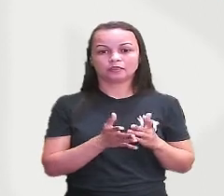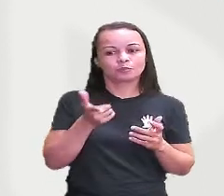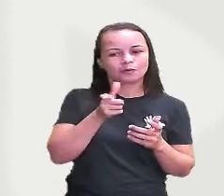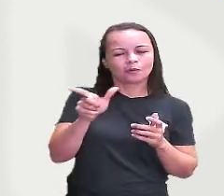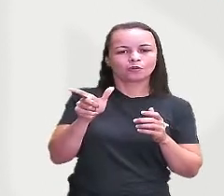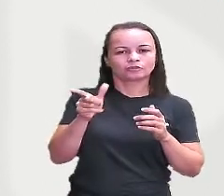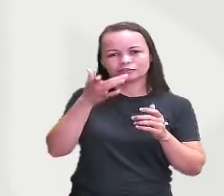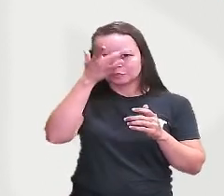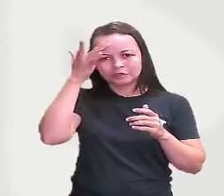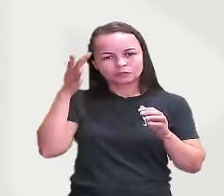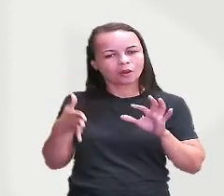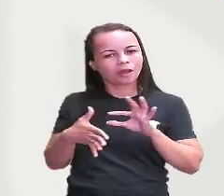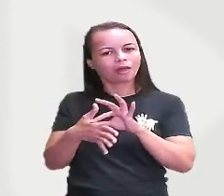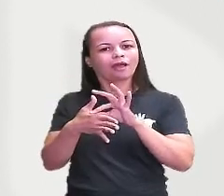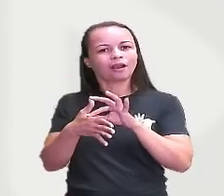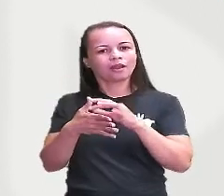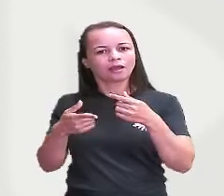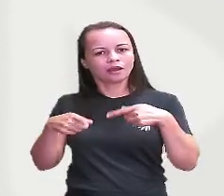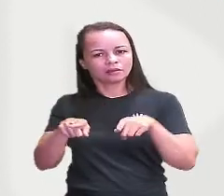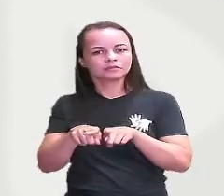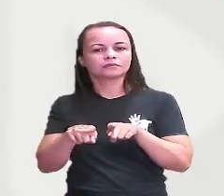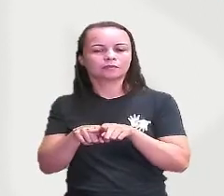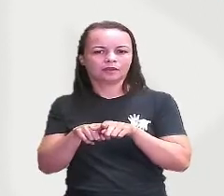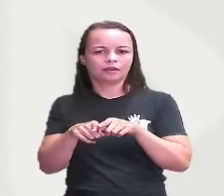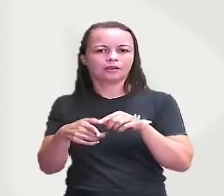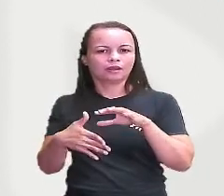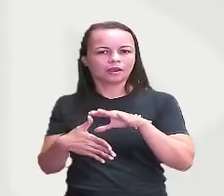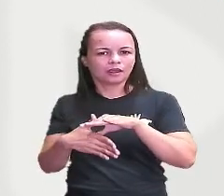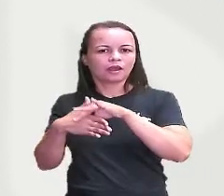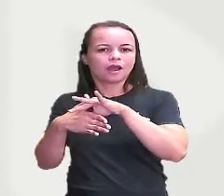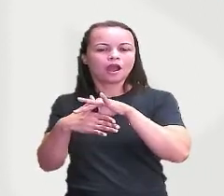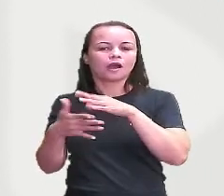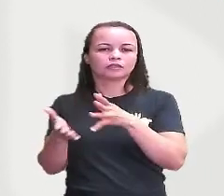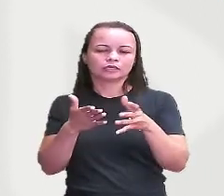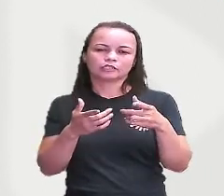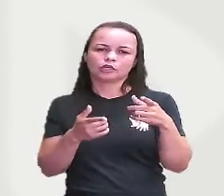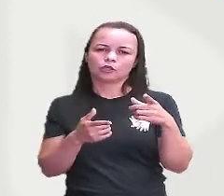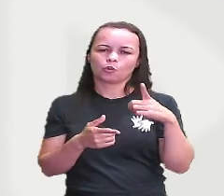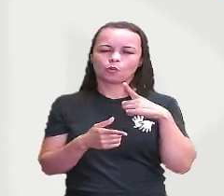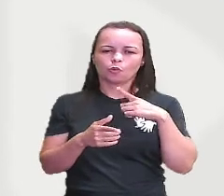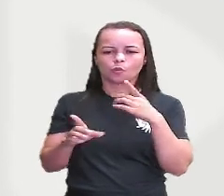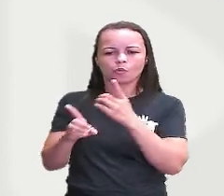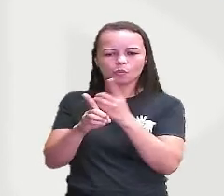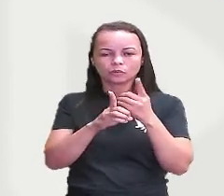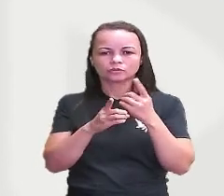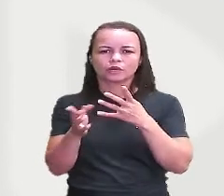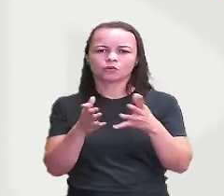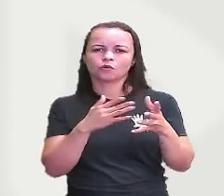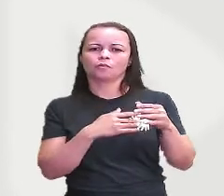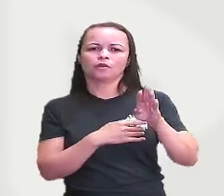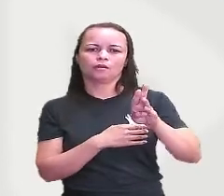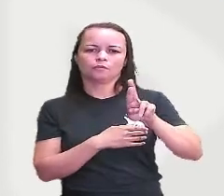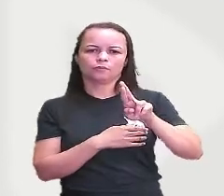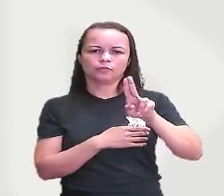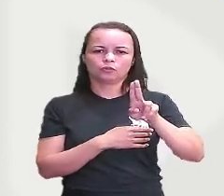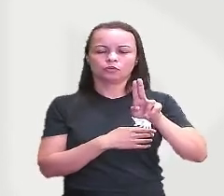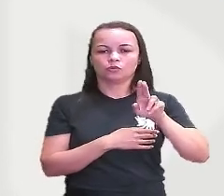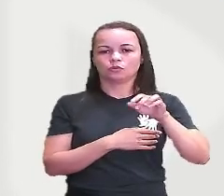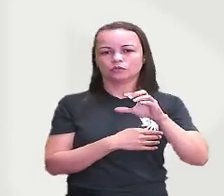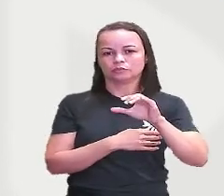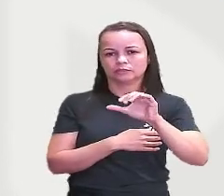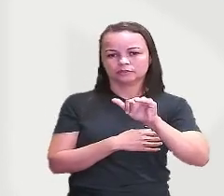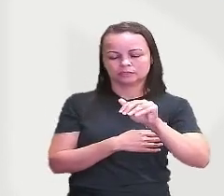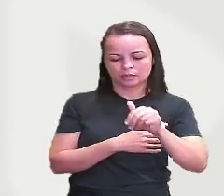aliados que ele encontra outros desafetos em outras nações como a Prússia como a